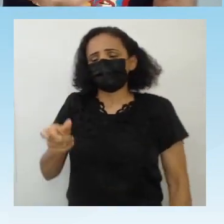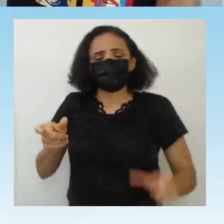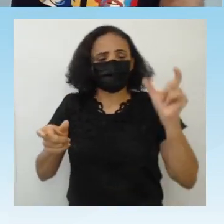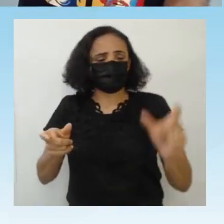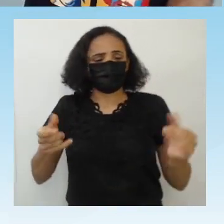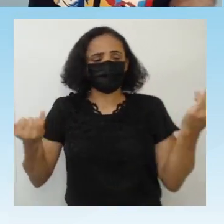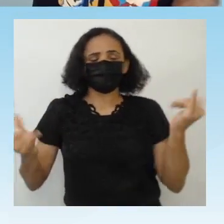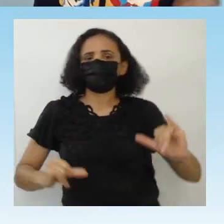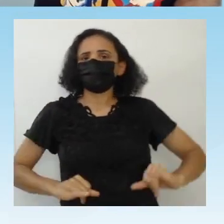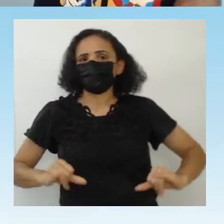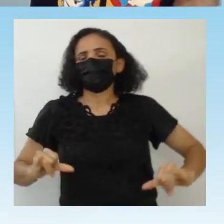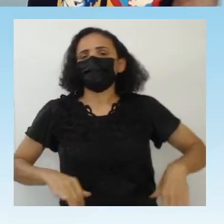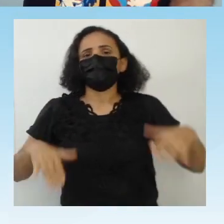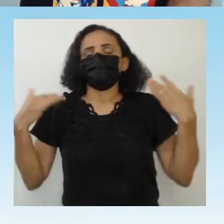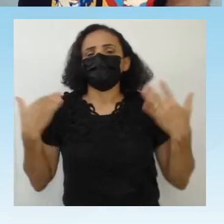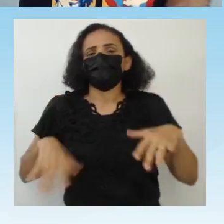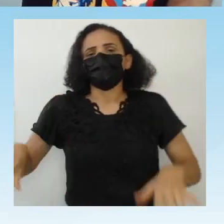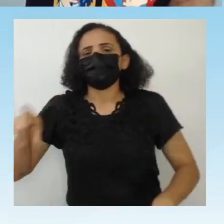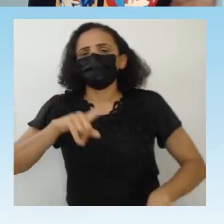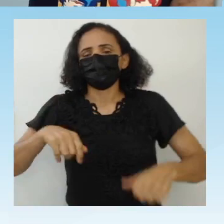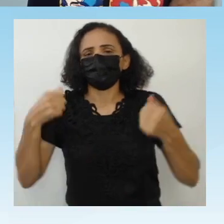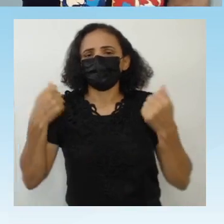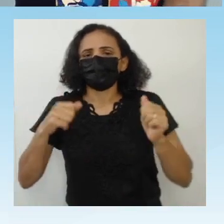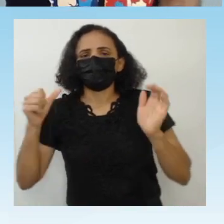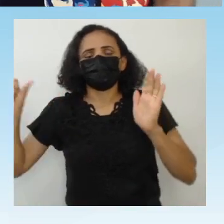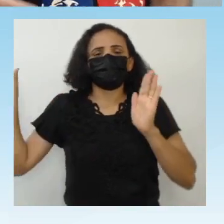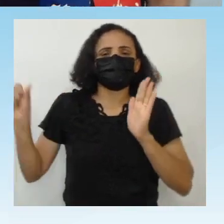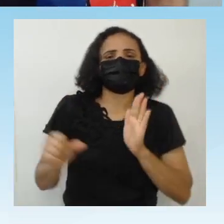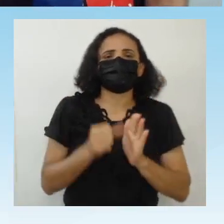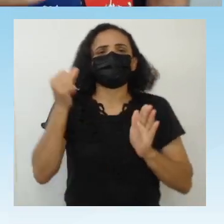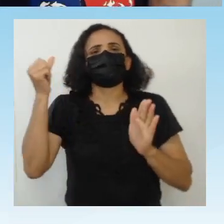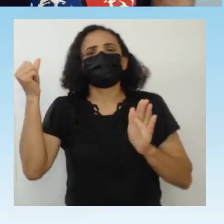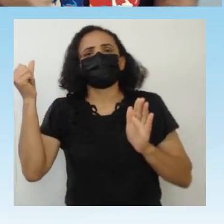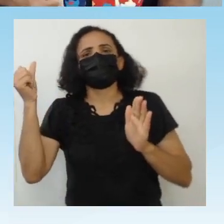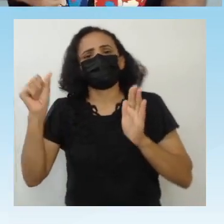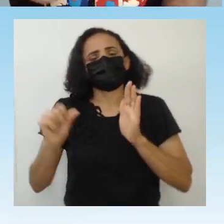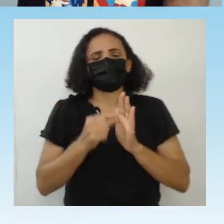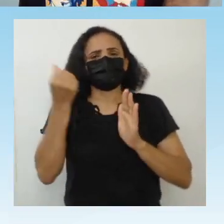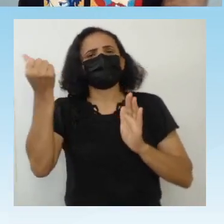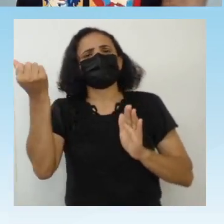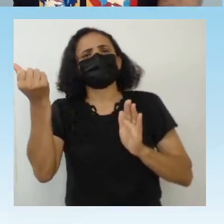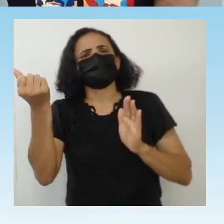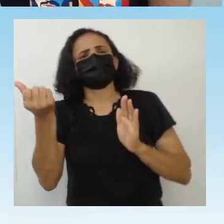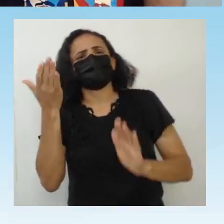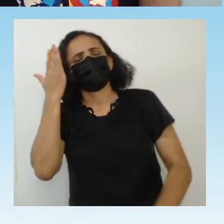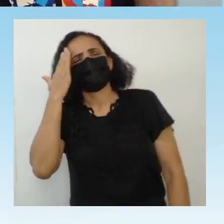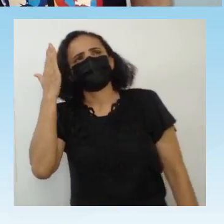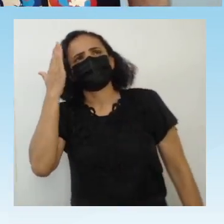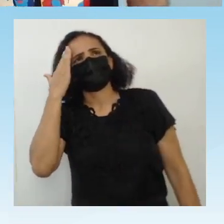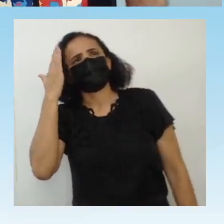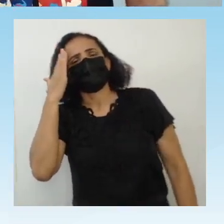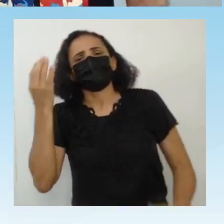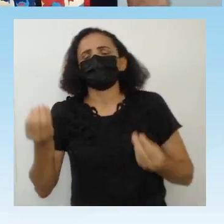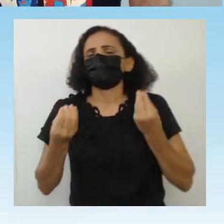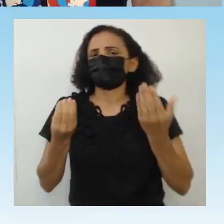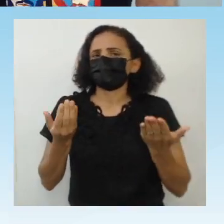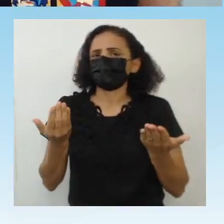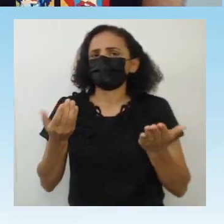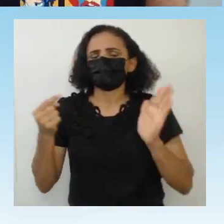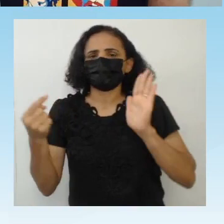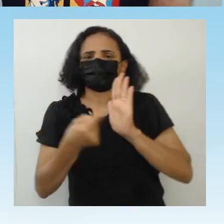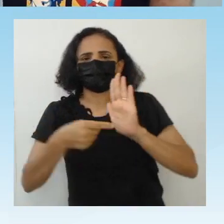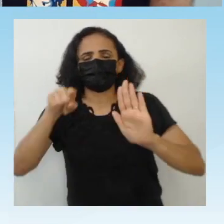mesmo tempo, ele diz que você deve ser a pessoa a dar o primeiro passo para entender. Dar o primeiro passo é uma metáfora